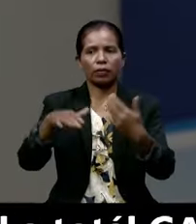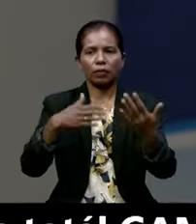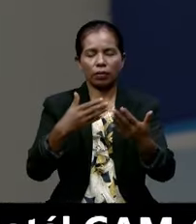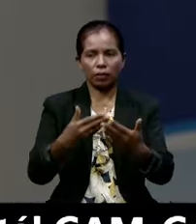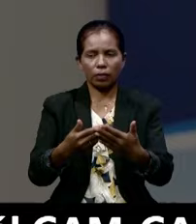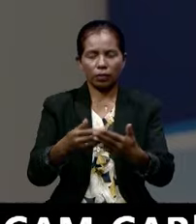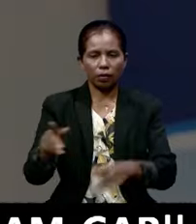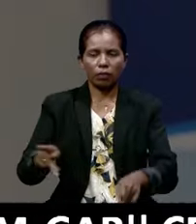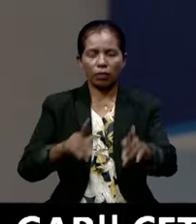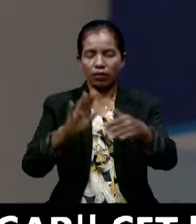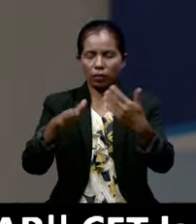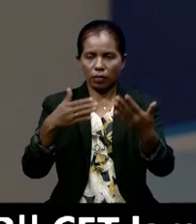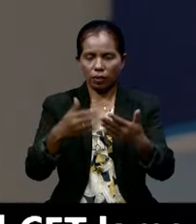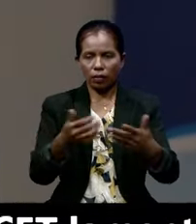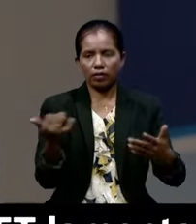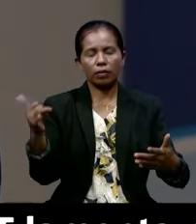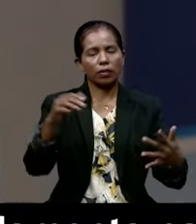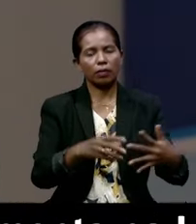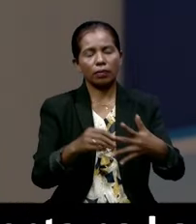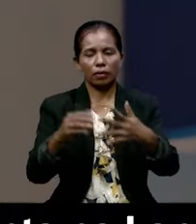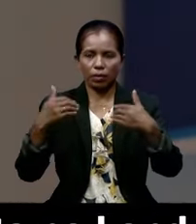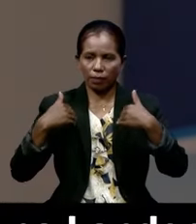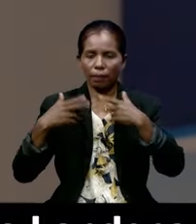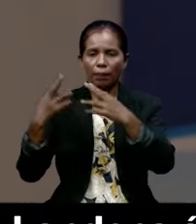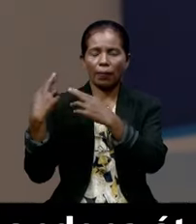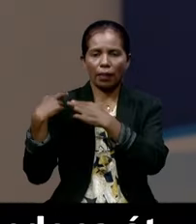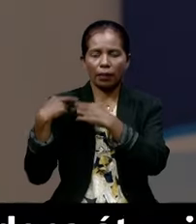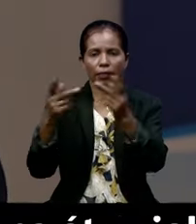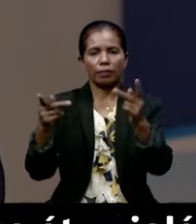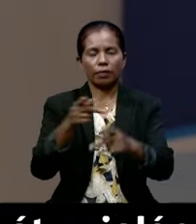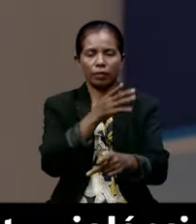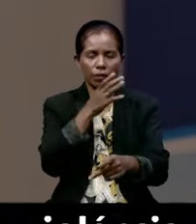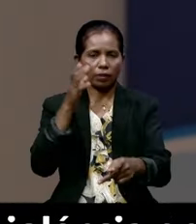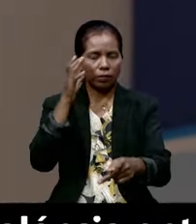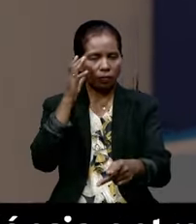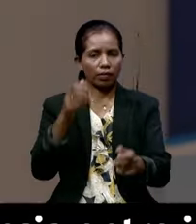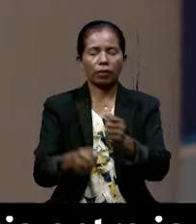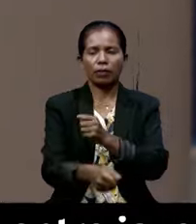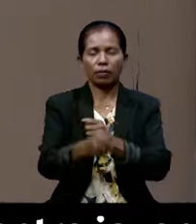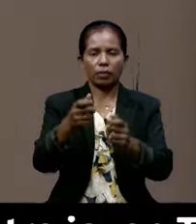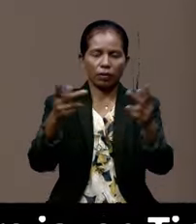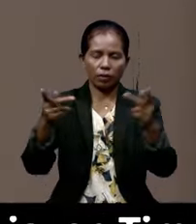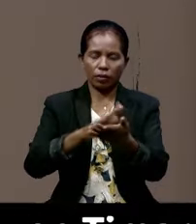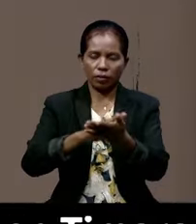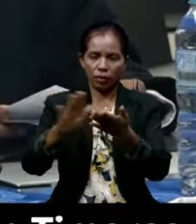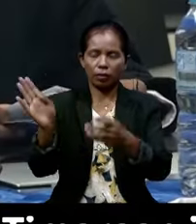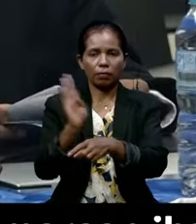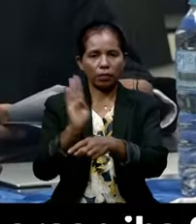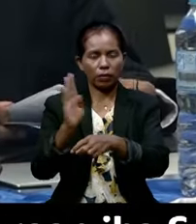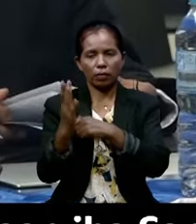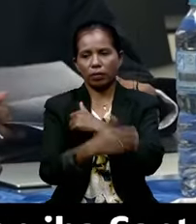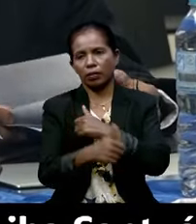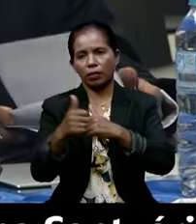entidades públicas OIOIN, liu-liu sira de bem e a responsabilidade e a área agricultura no pesca, meio ambiente, negócio